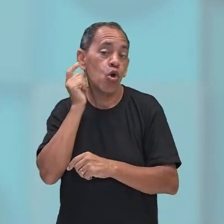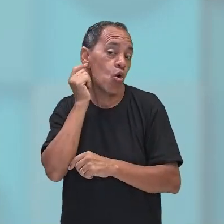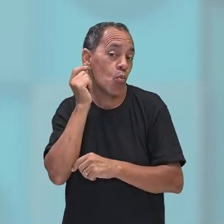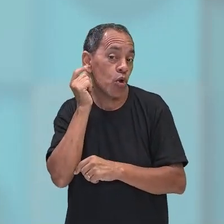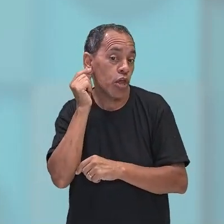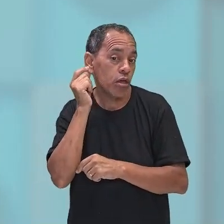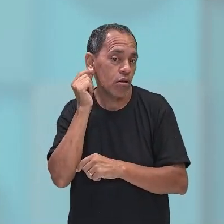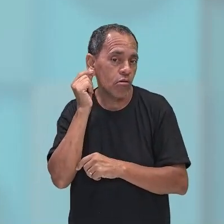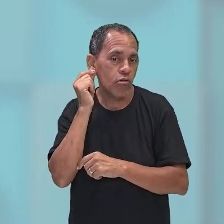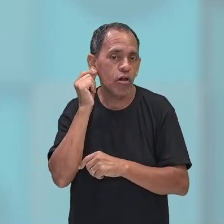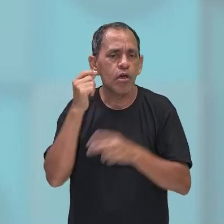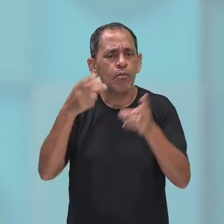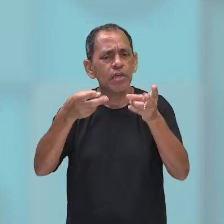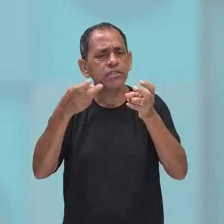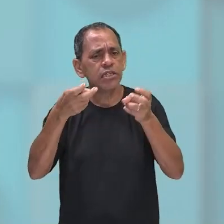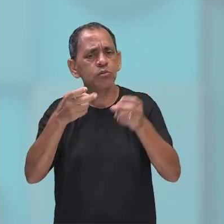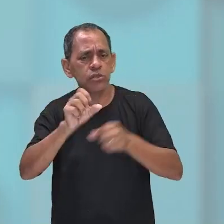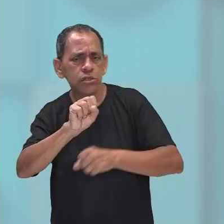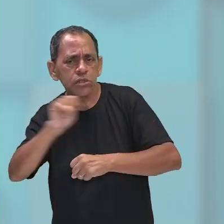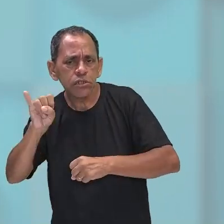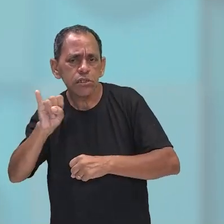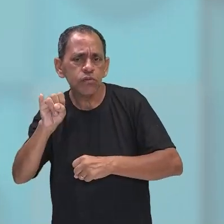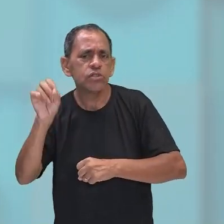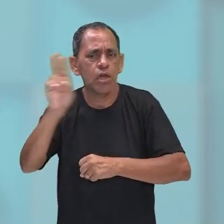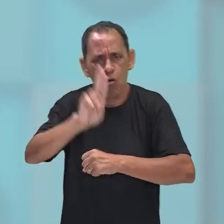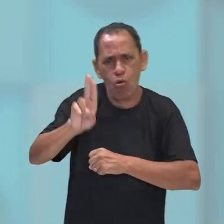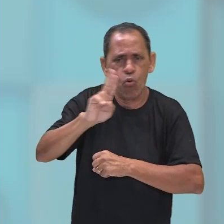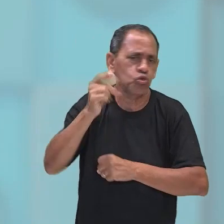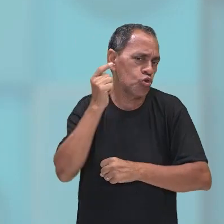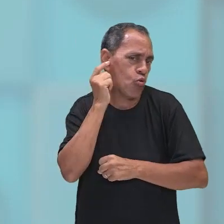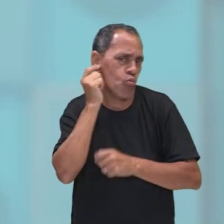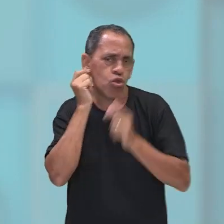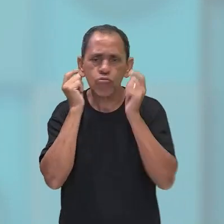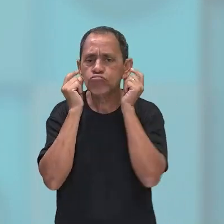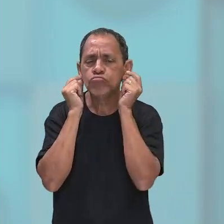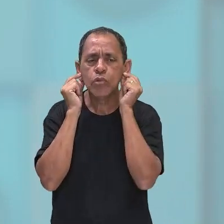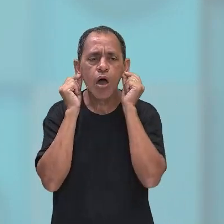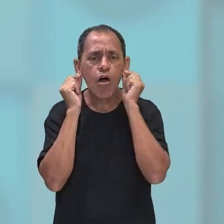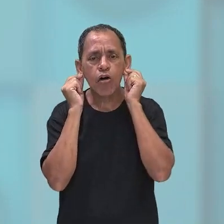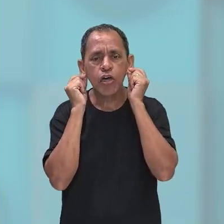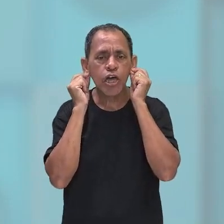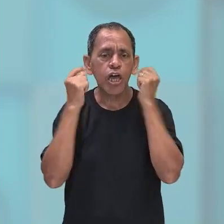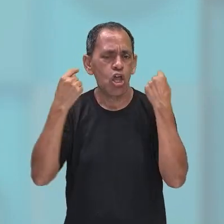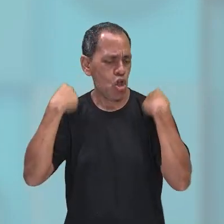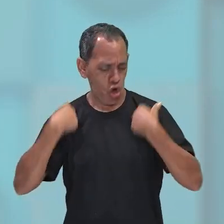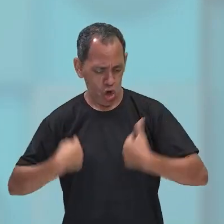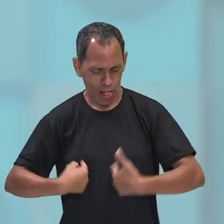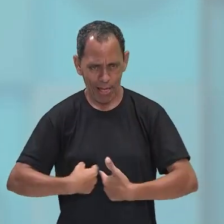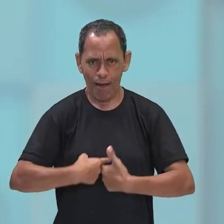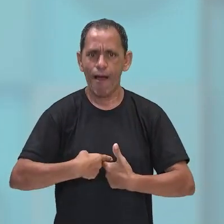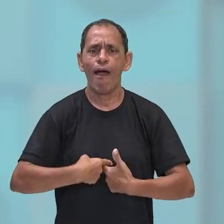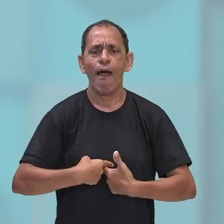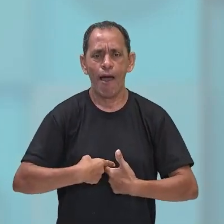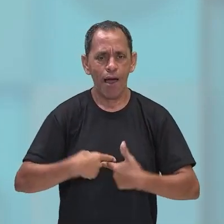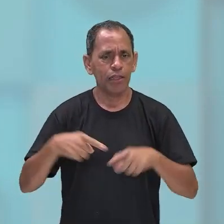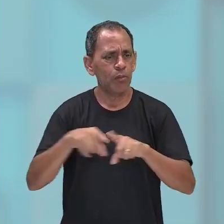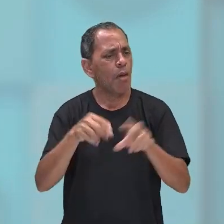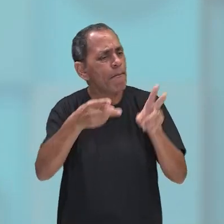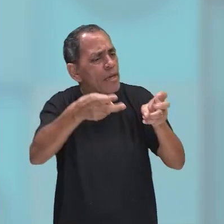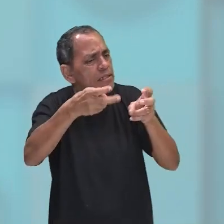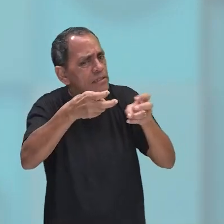Percebam que quando você utiliza um brinco na sua orelha, ou você utiliza determinado colar, perceba que